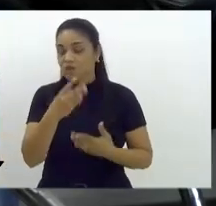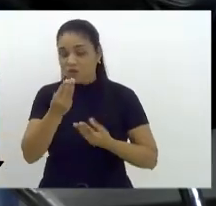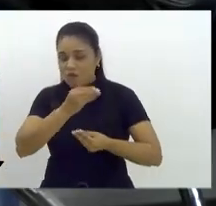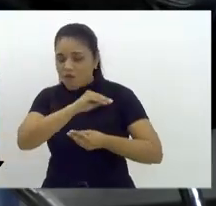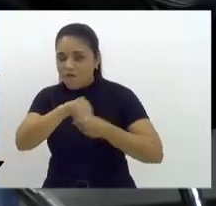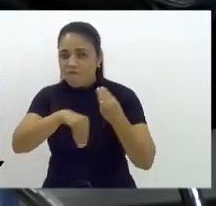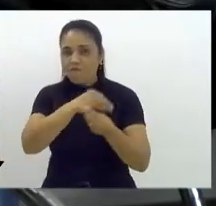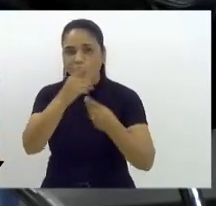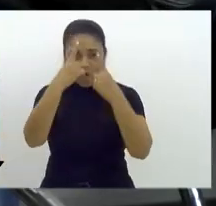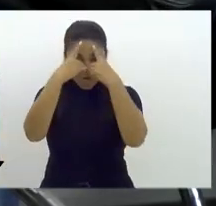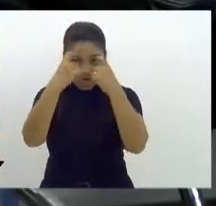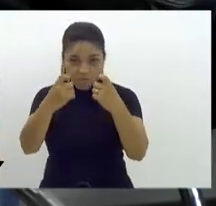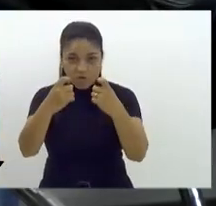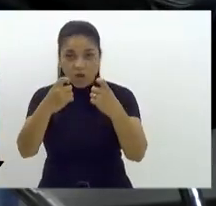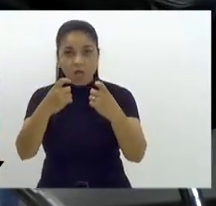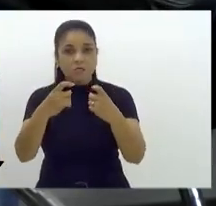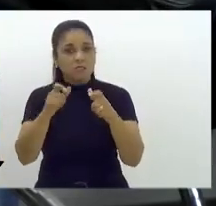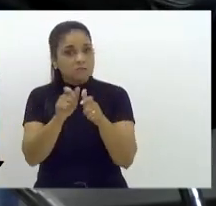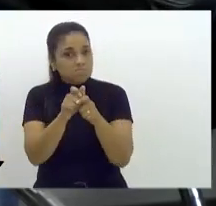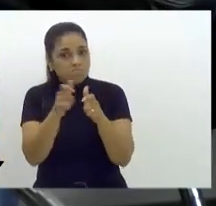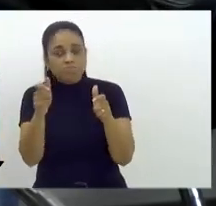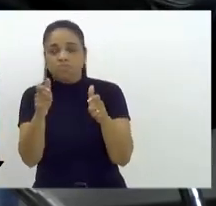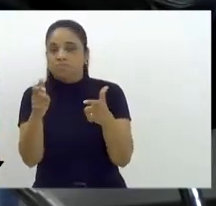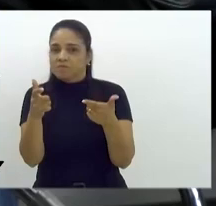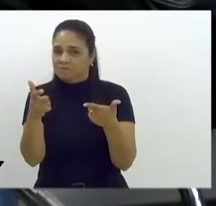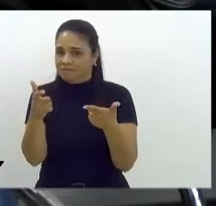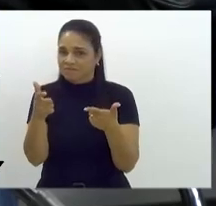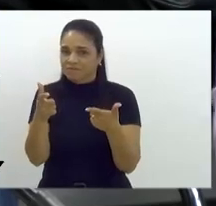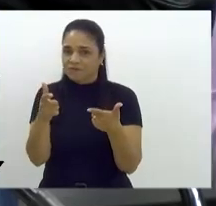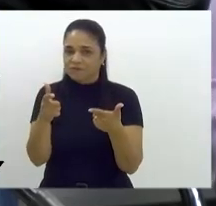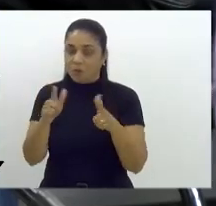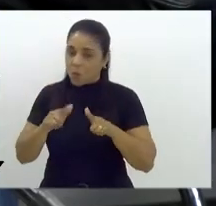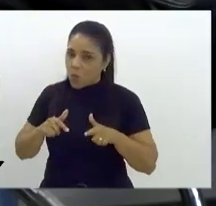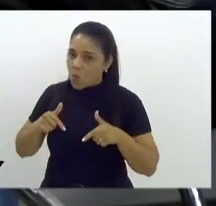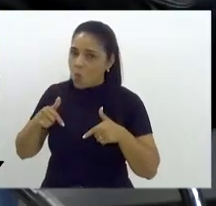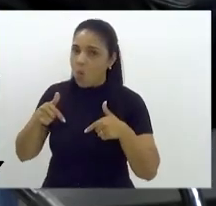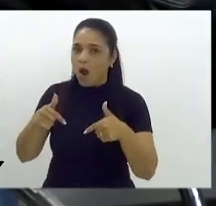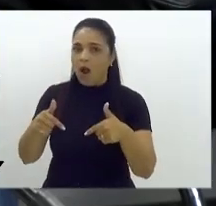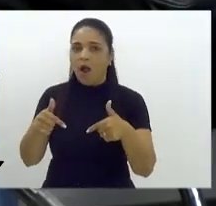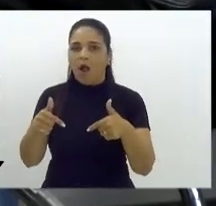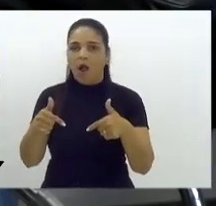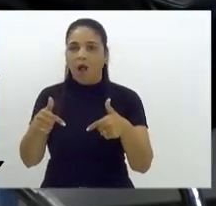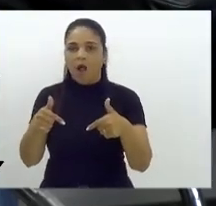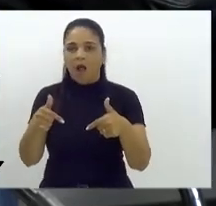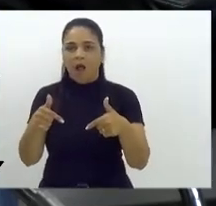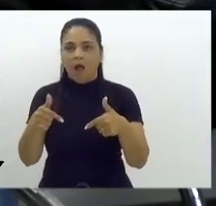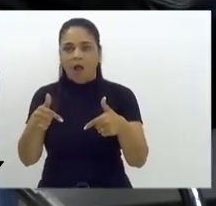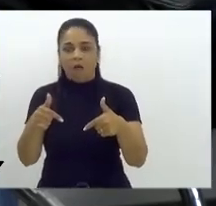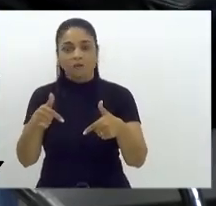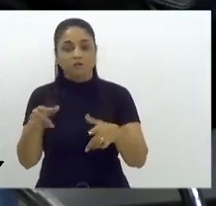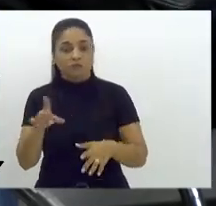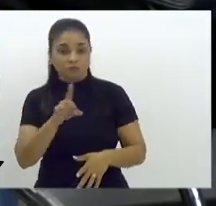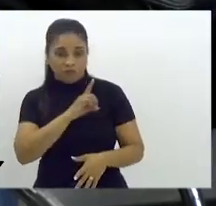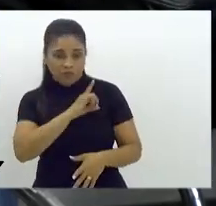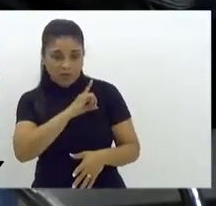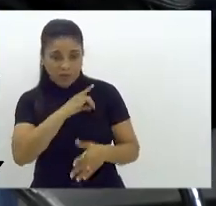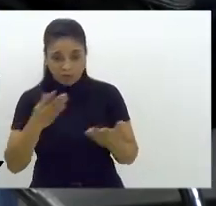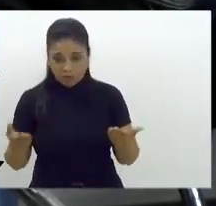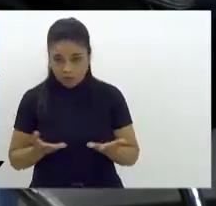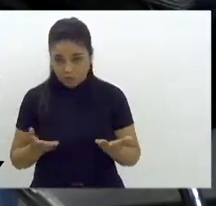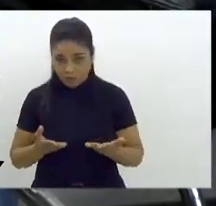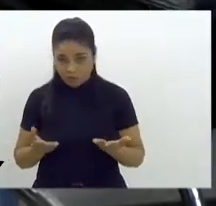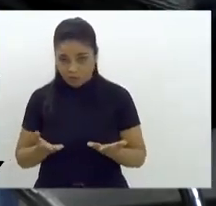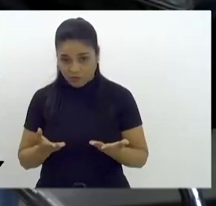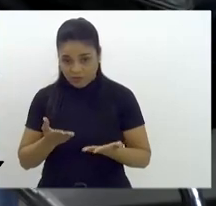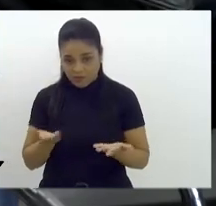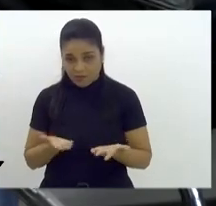os casos de violência é muito grande primeiro o ato talvez eu acho que aqui os delegados que estão na nossa frente vem